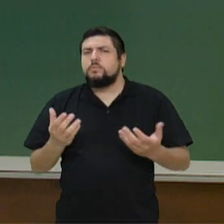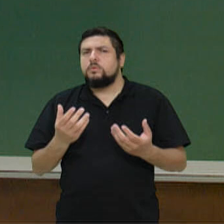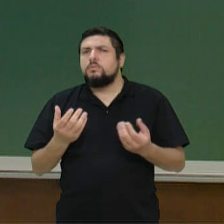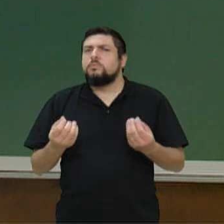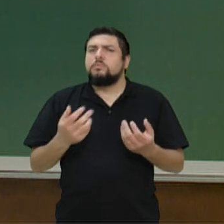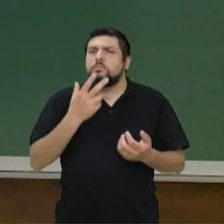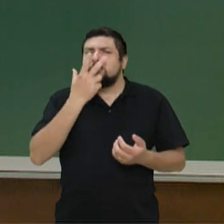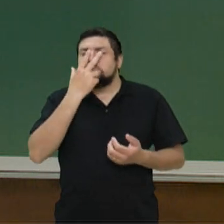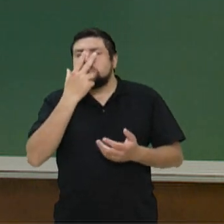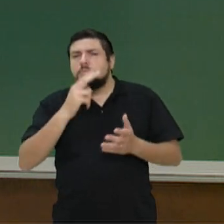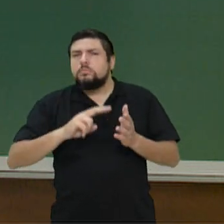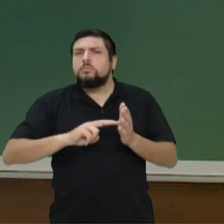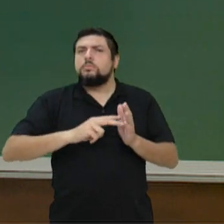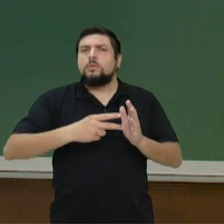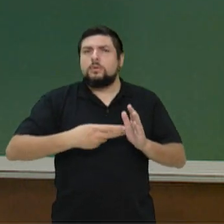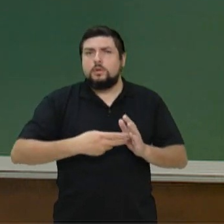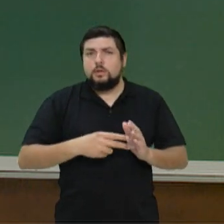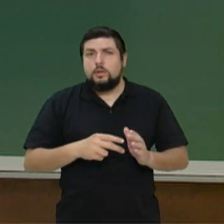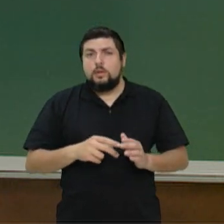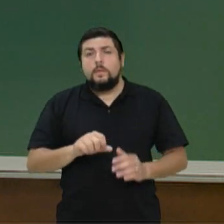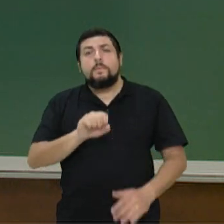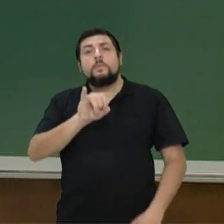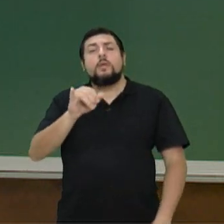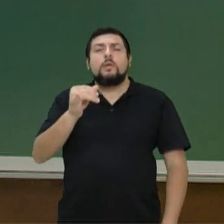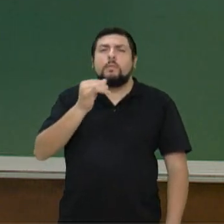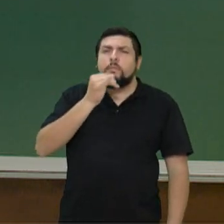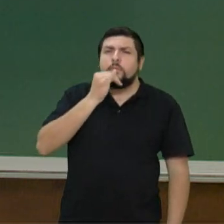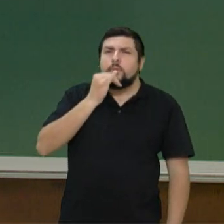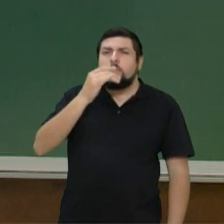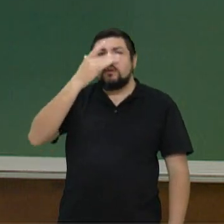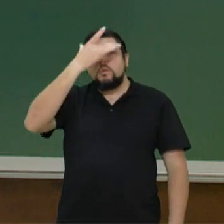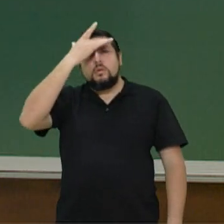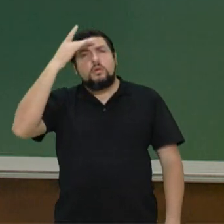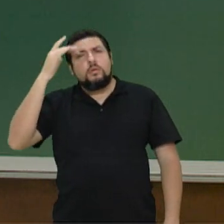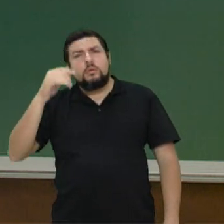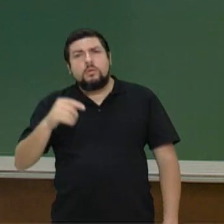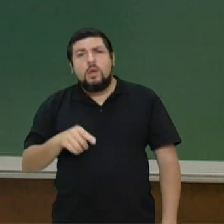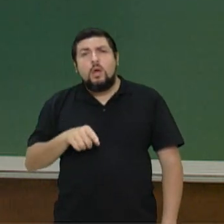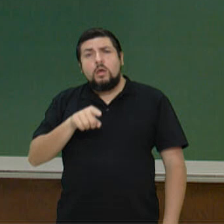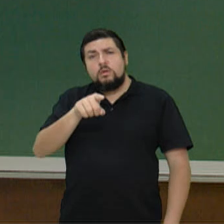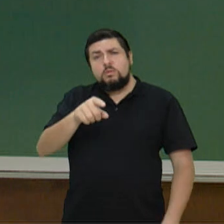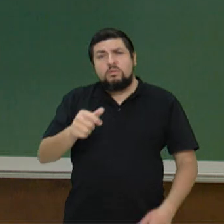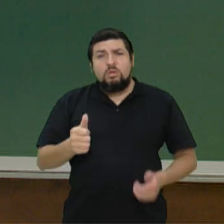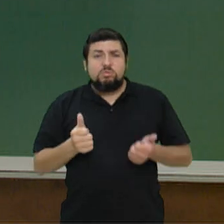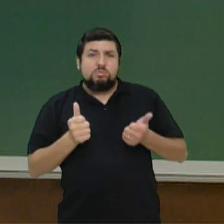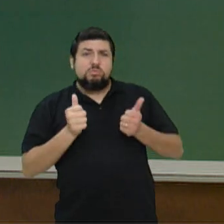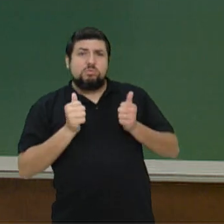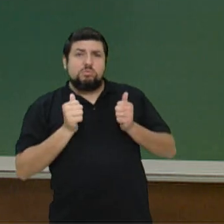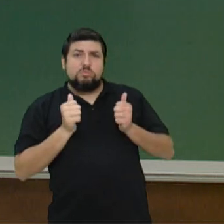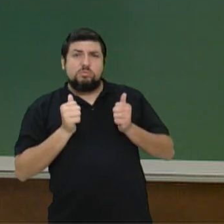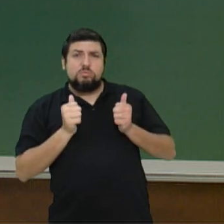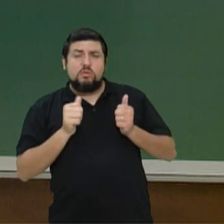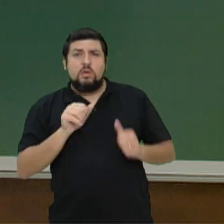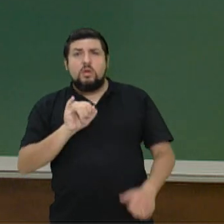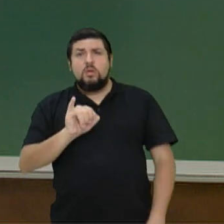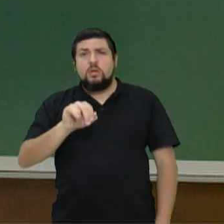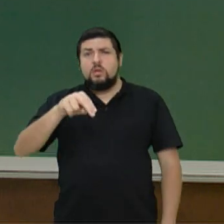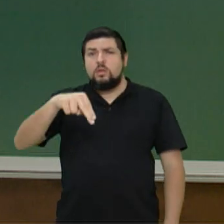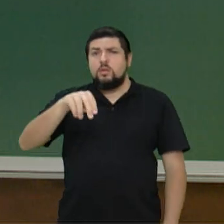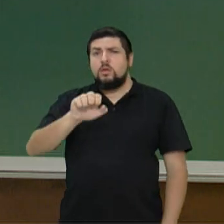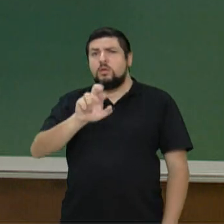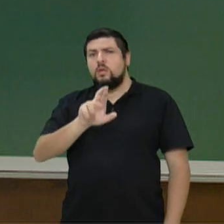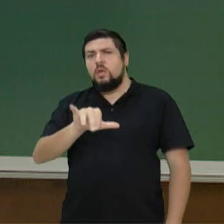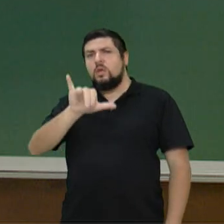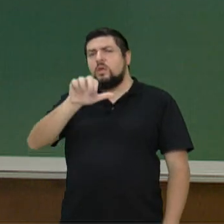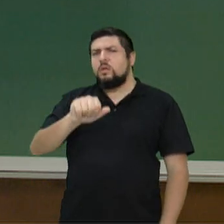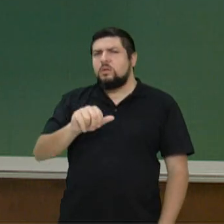O que significa? Quando você escuta alguém dizer, vai ficar na inércia, você já identifica o que